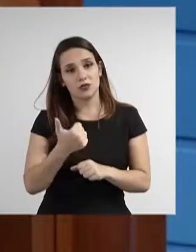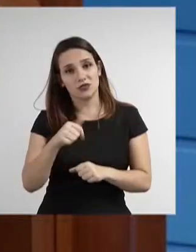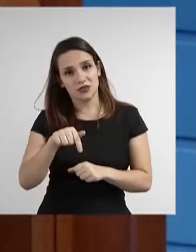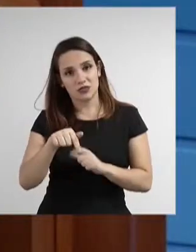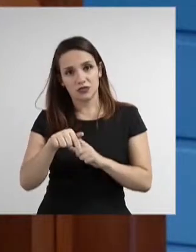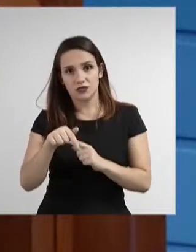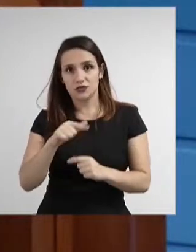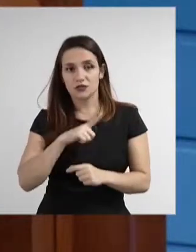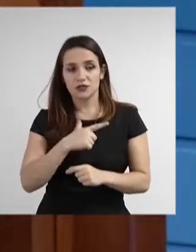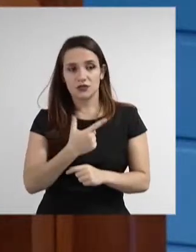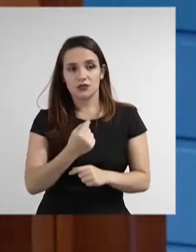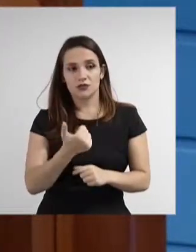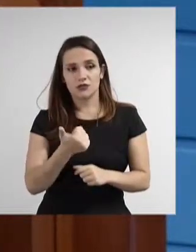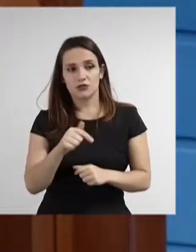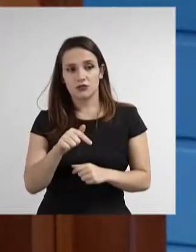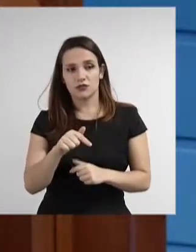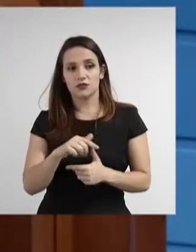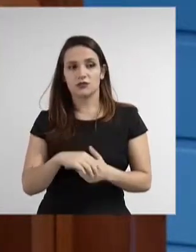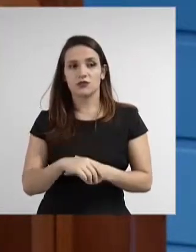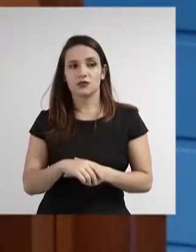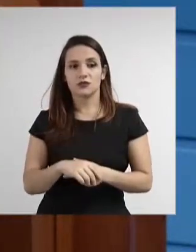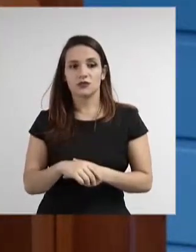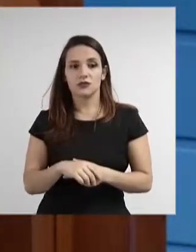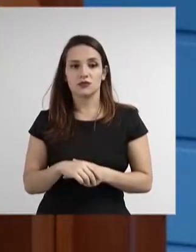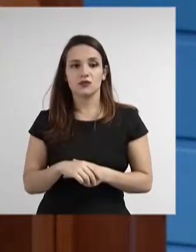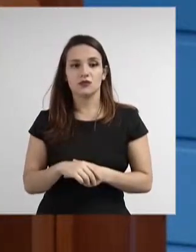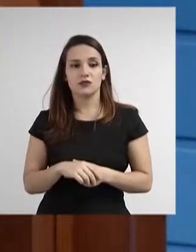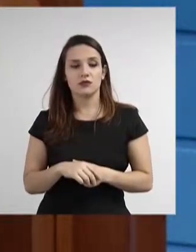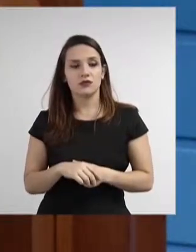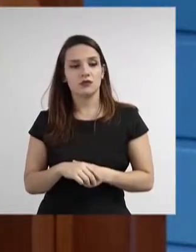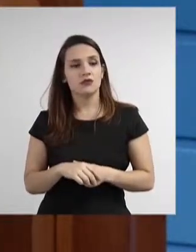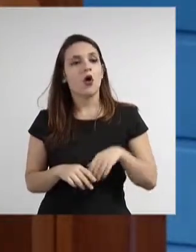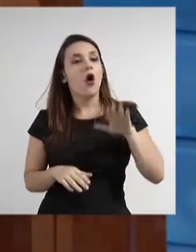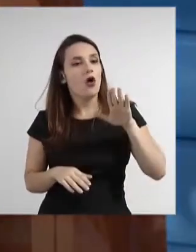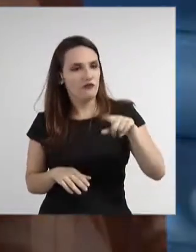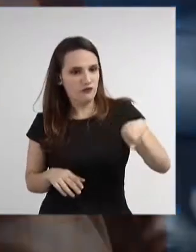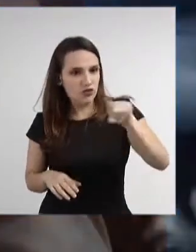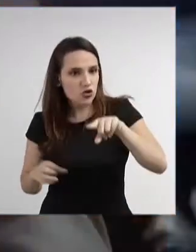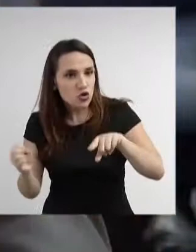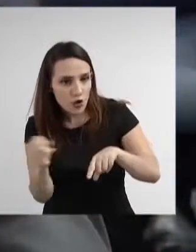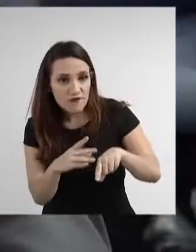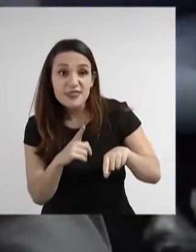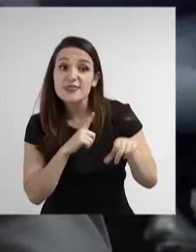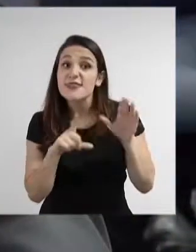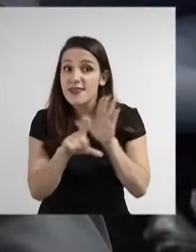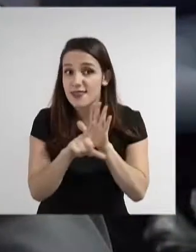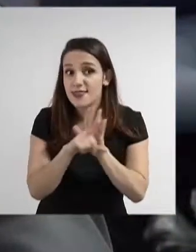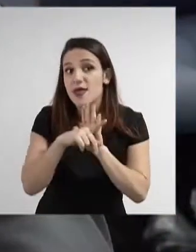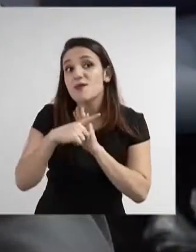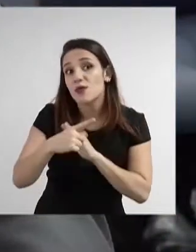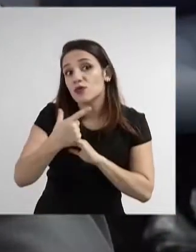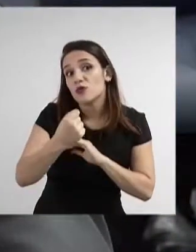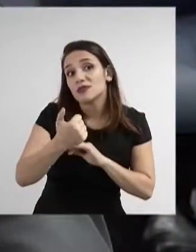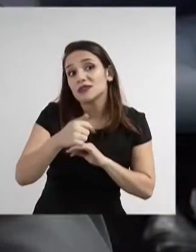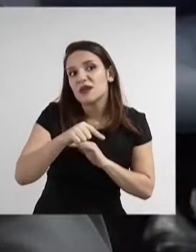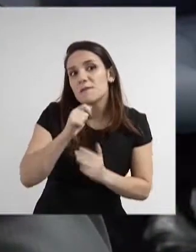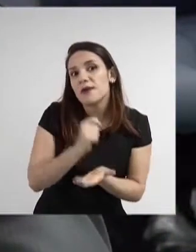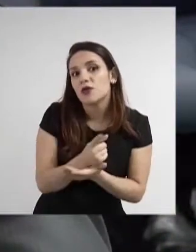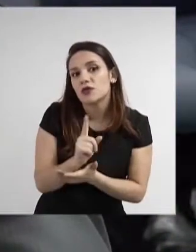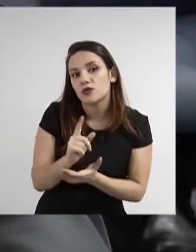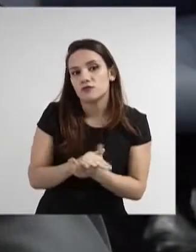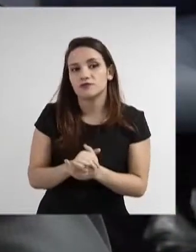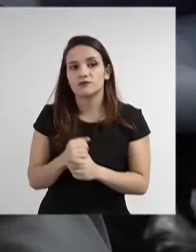Os senhores Lovato que chegaram agora aqui, é bom saber disso. Nós temos emendas de 2017 que não foram pagas. As emendas